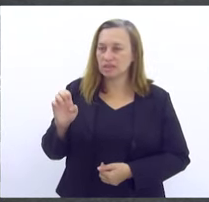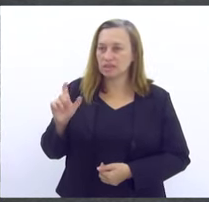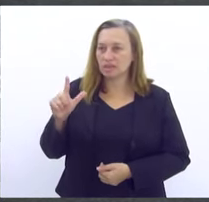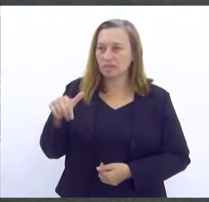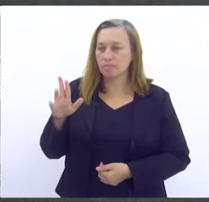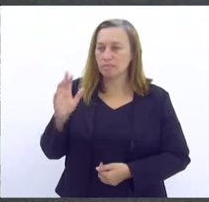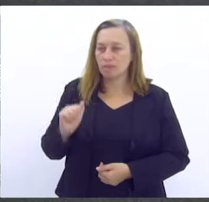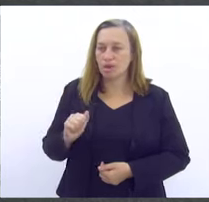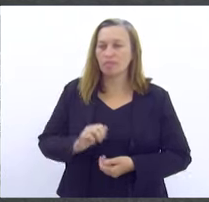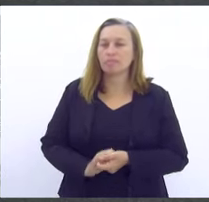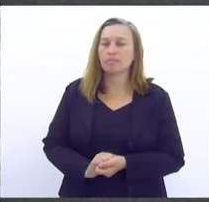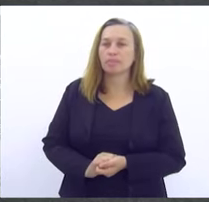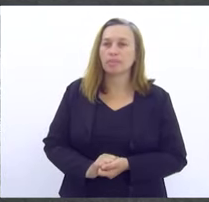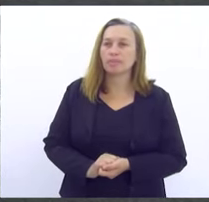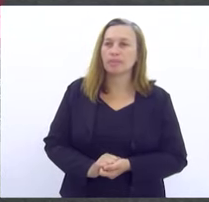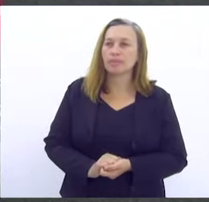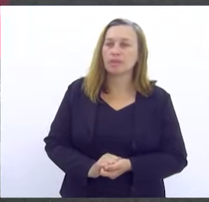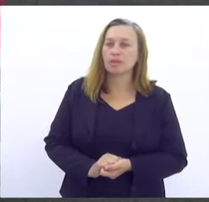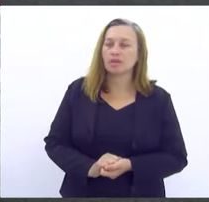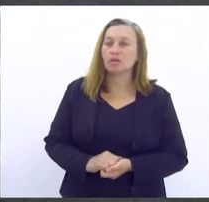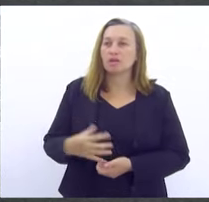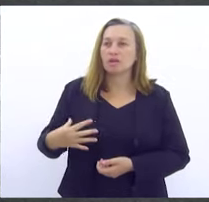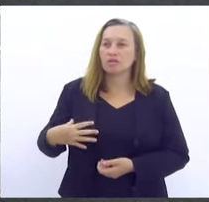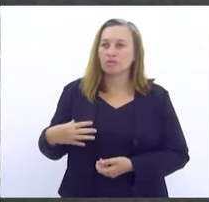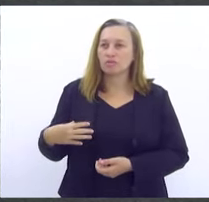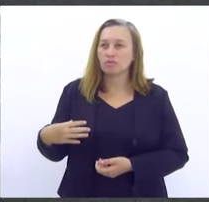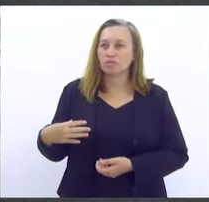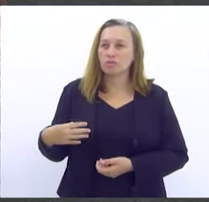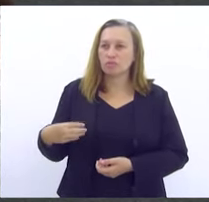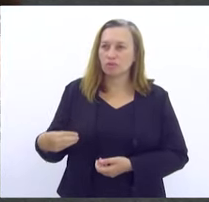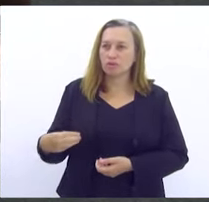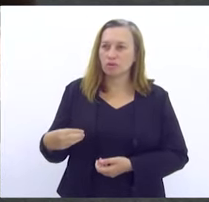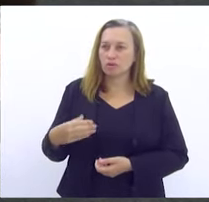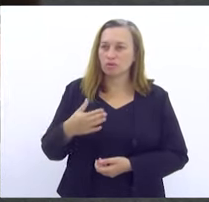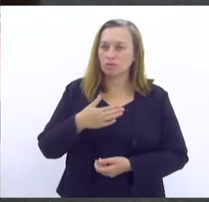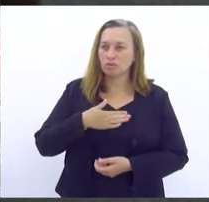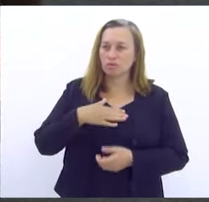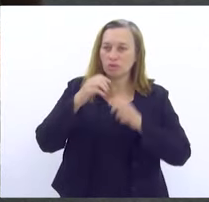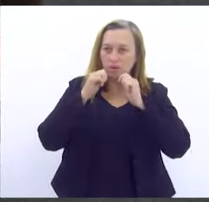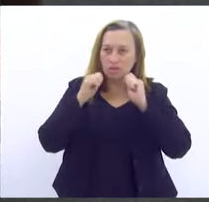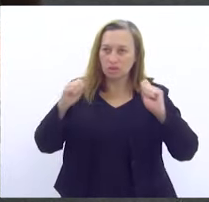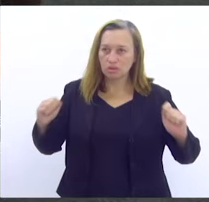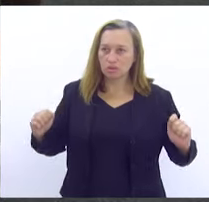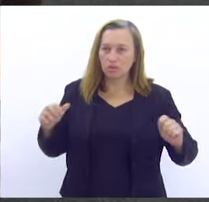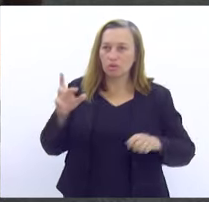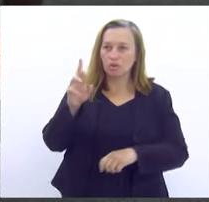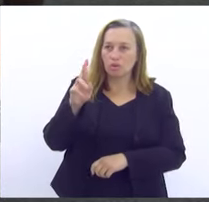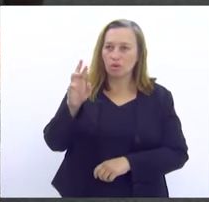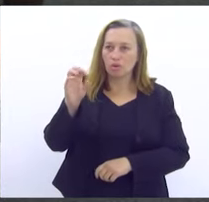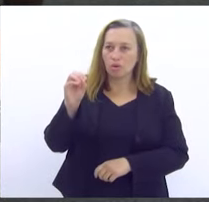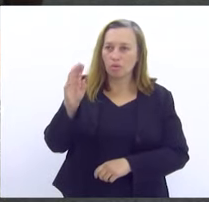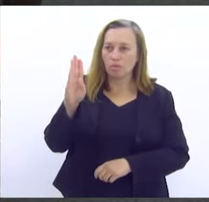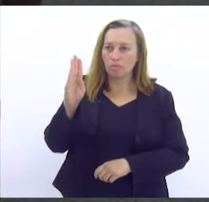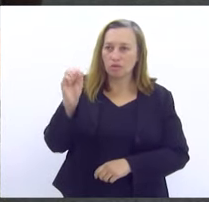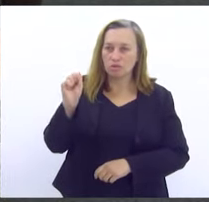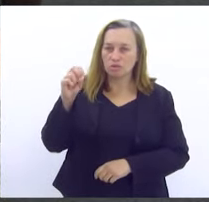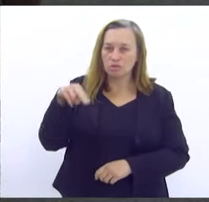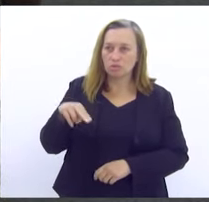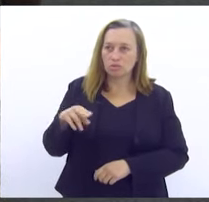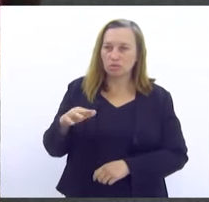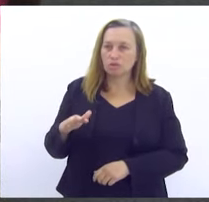Marco Antônio é filho do meu assessor Robson e teve sua vida